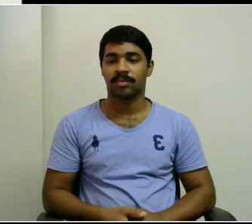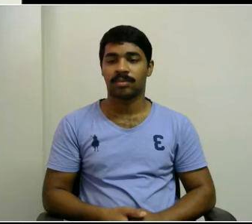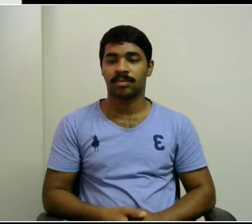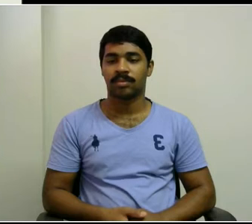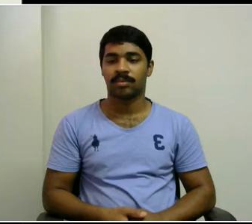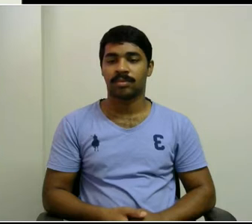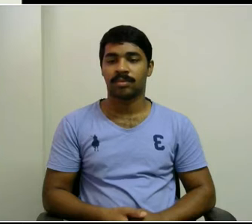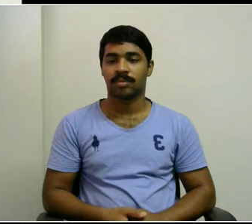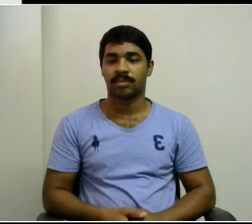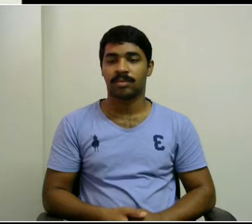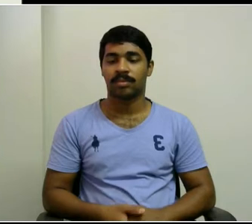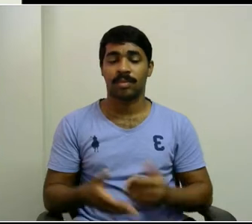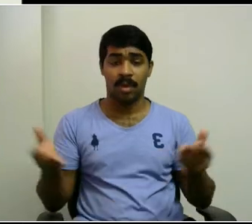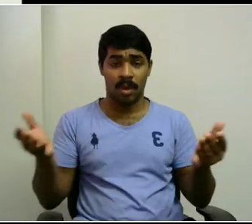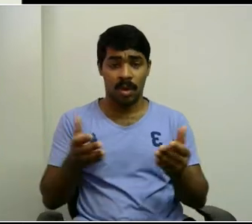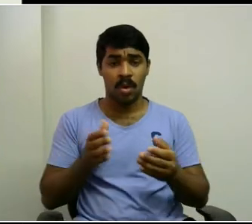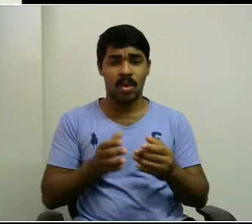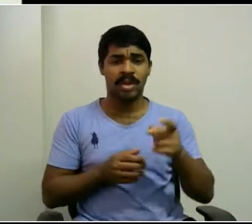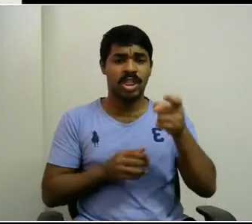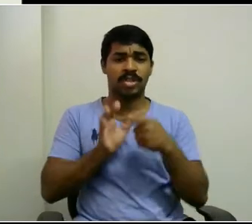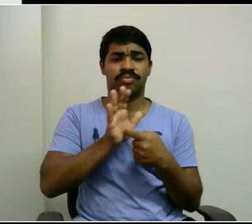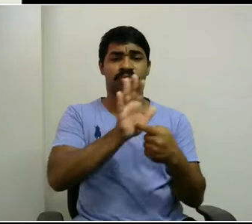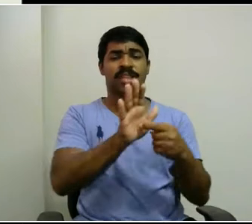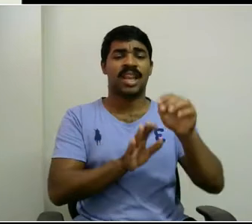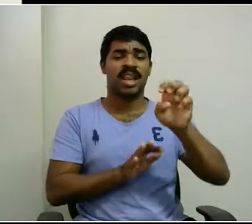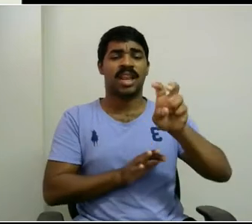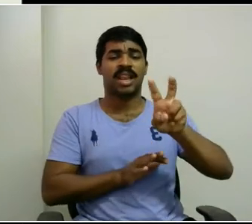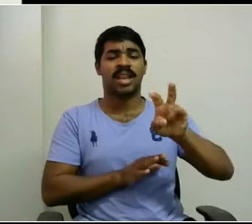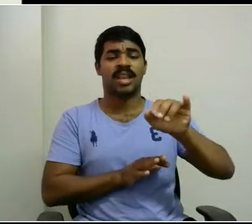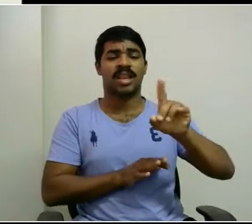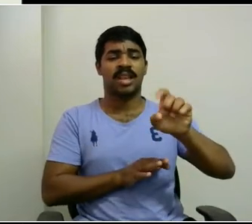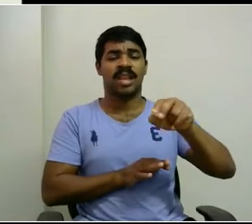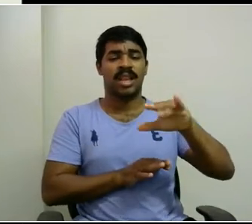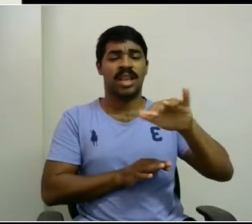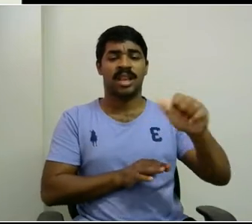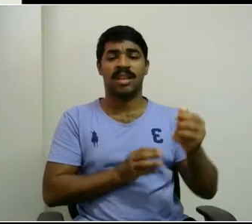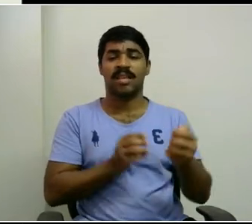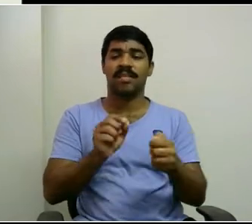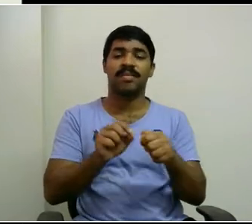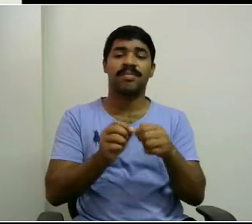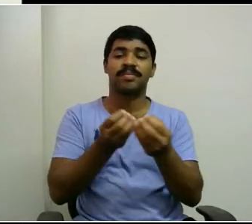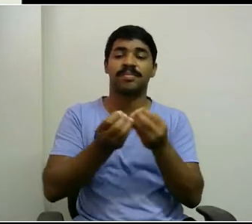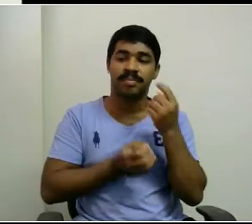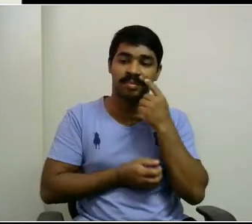ó, colocando em evidência, você vai ignorar o x, você vai abrir um parênteses aqui, ó. Que é o número que está na frente do x? É 1.